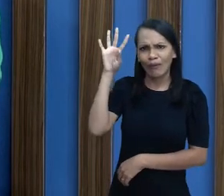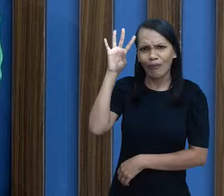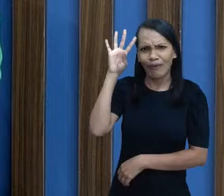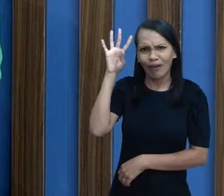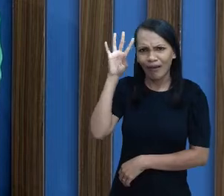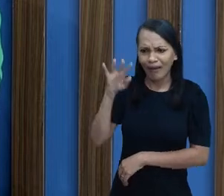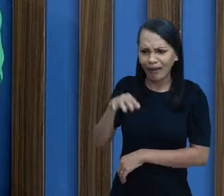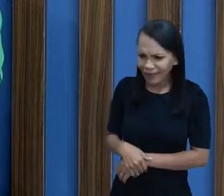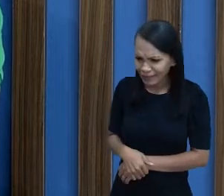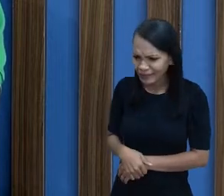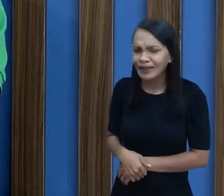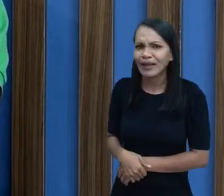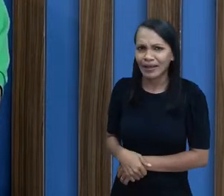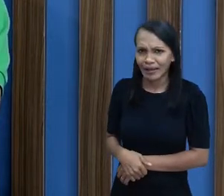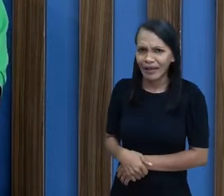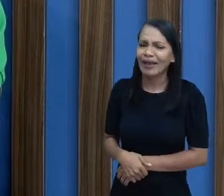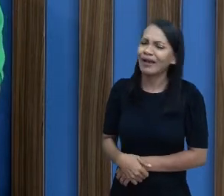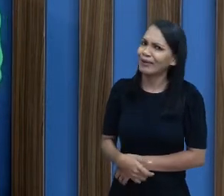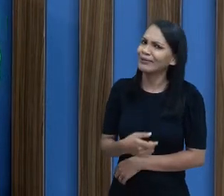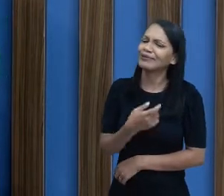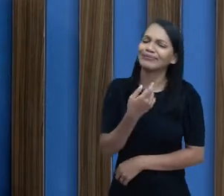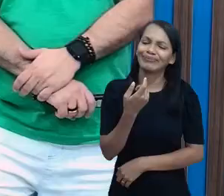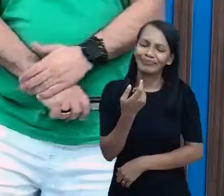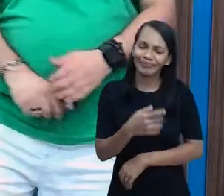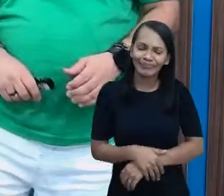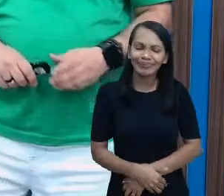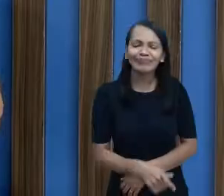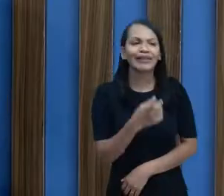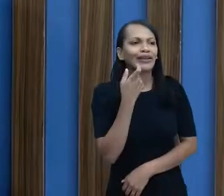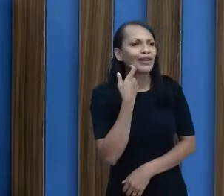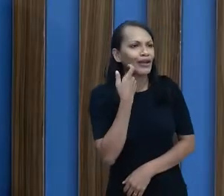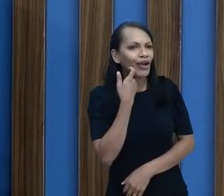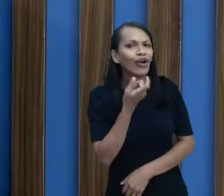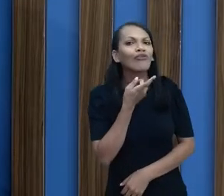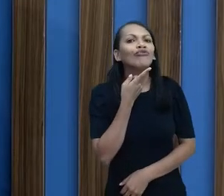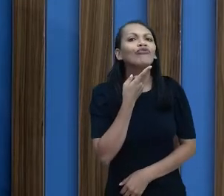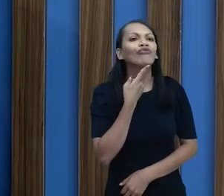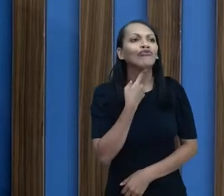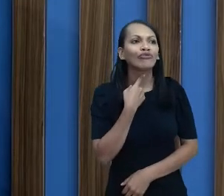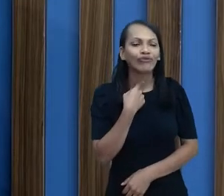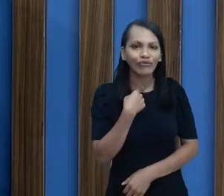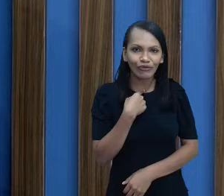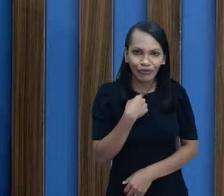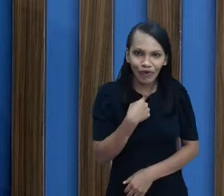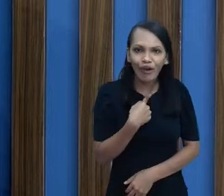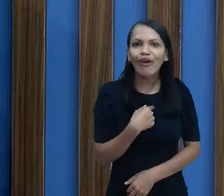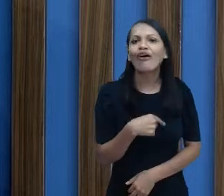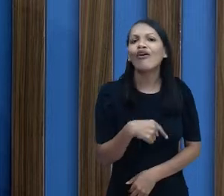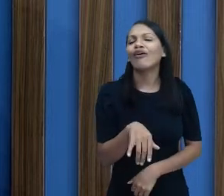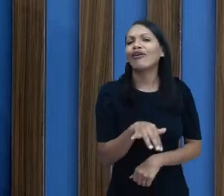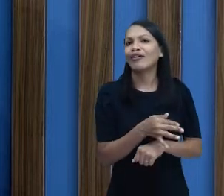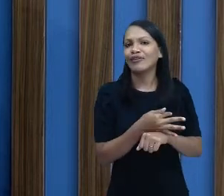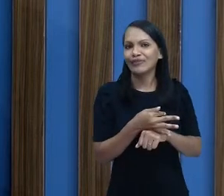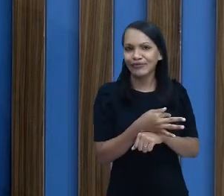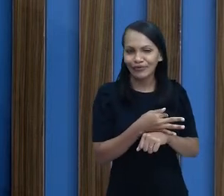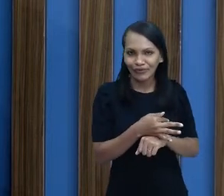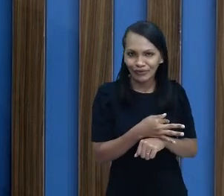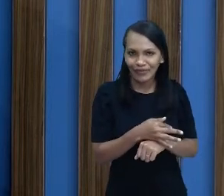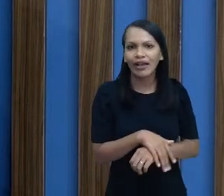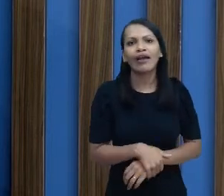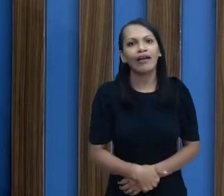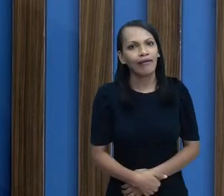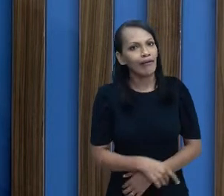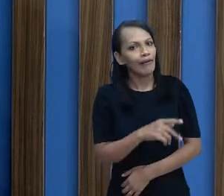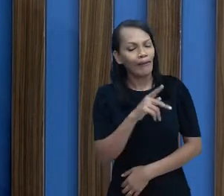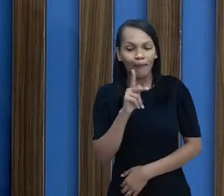sexta, professor. É a vontade já de estar de folga, hein, Devinho? Eu acho que sexta-feira... O professor acho